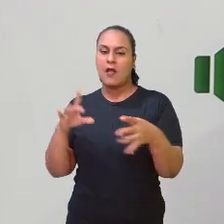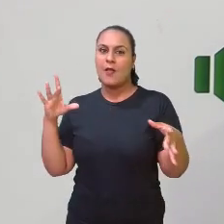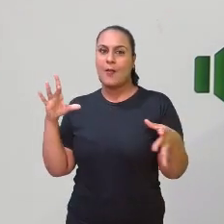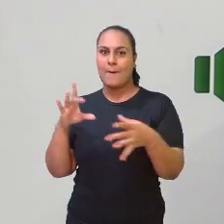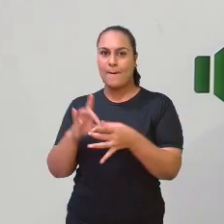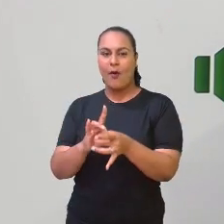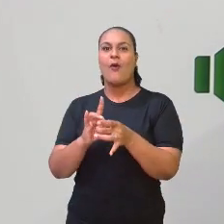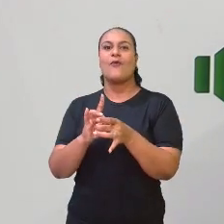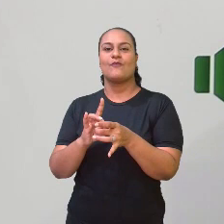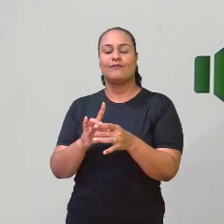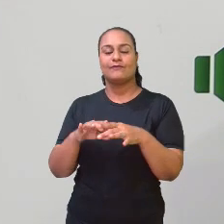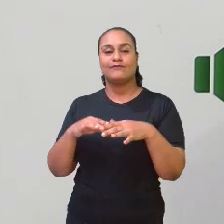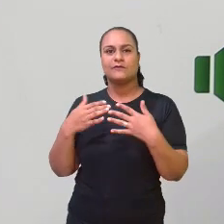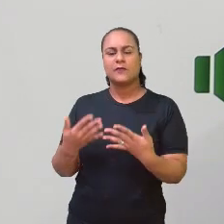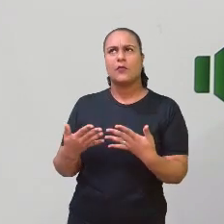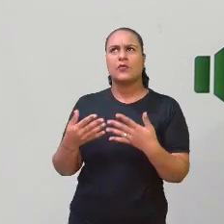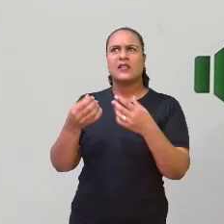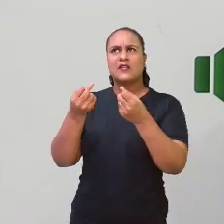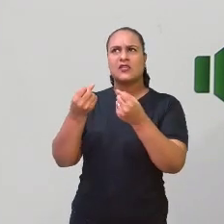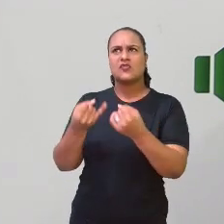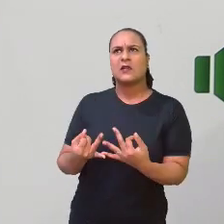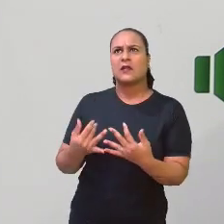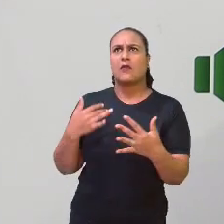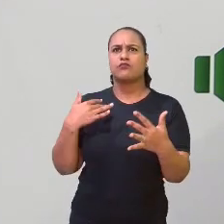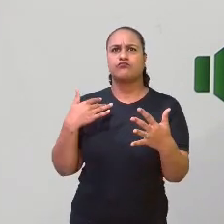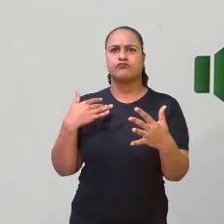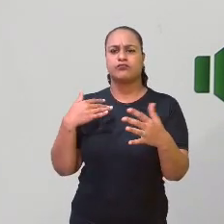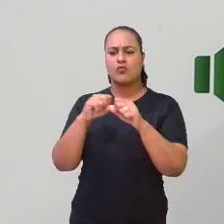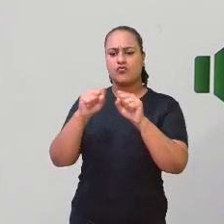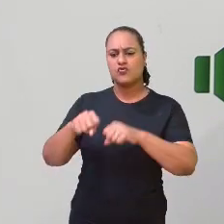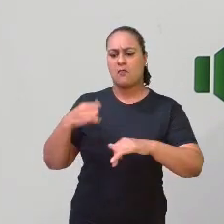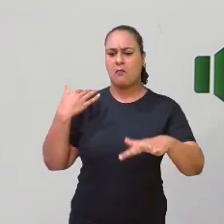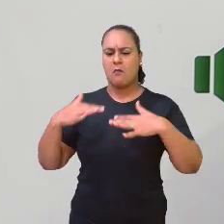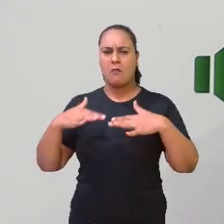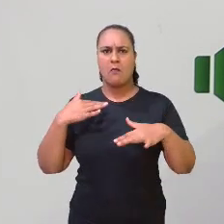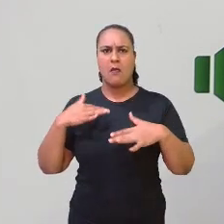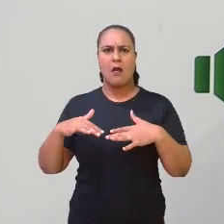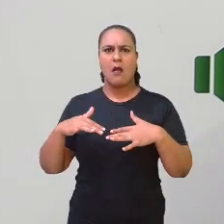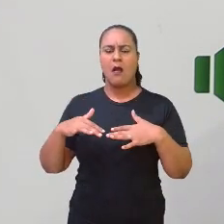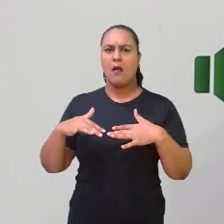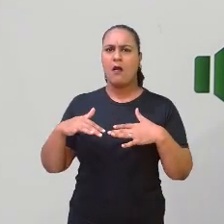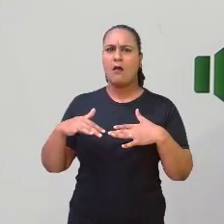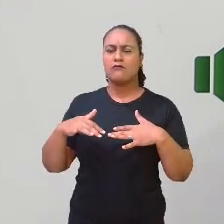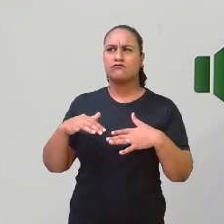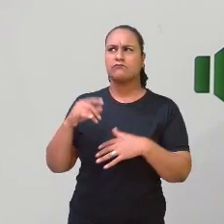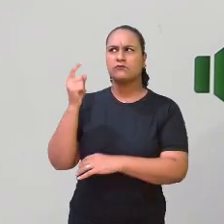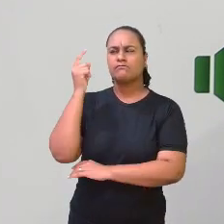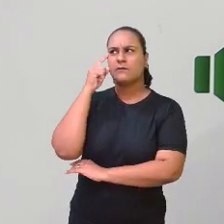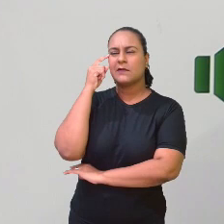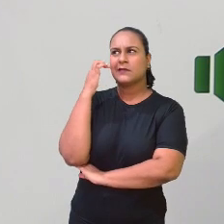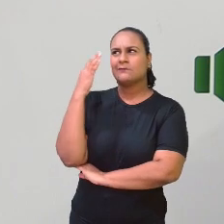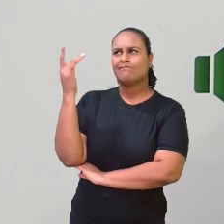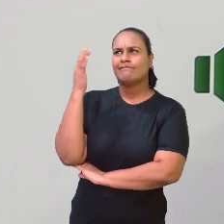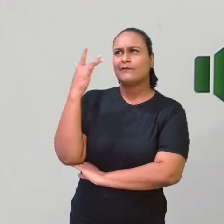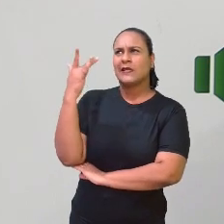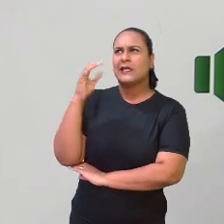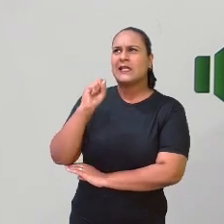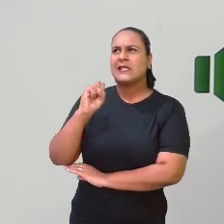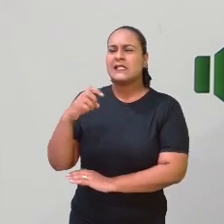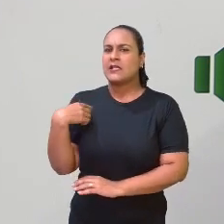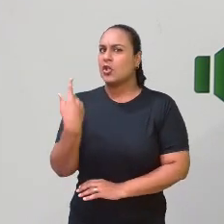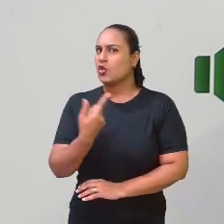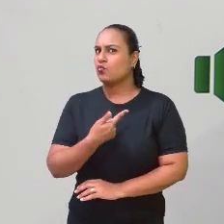outro. Quando a gente fala de sistema locomotor, você pensa, imagina se nós